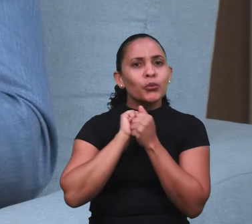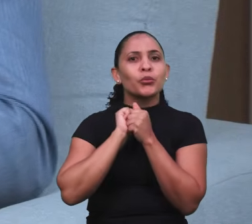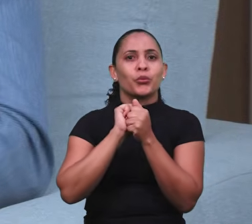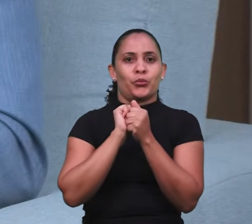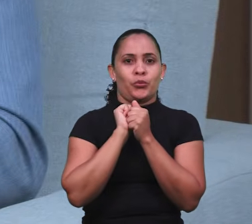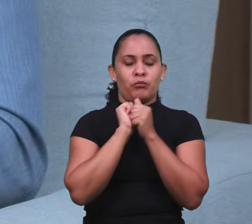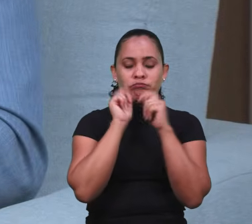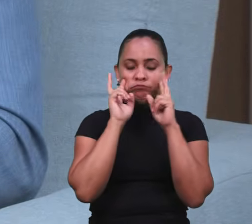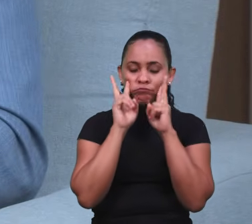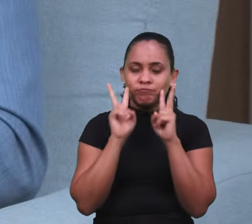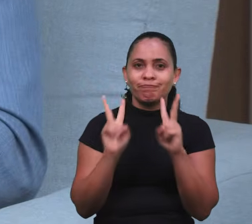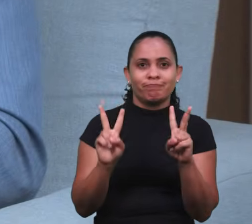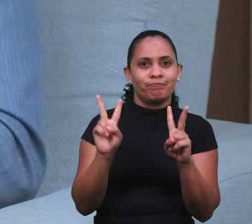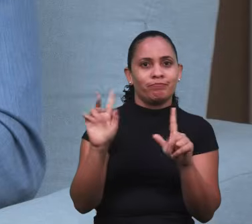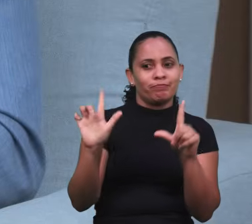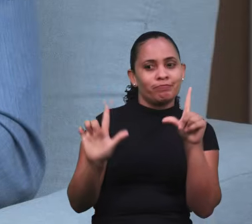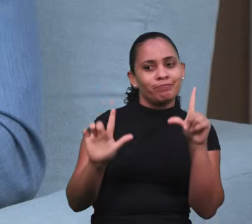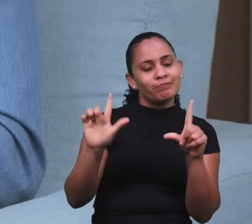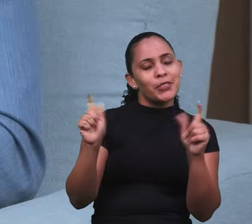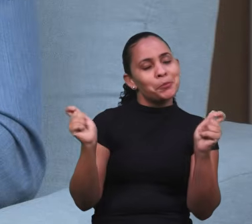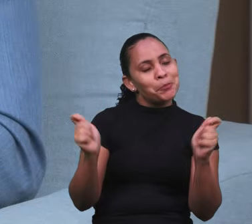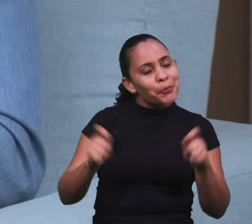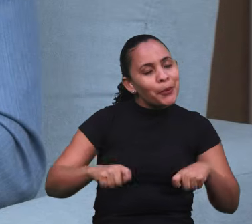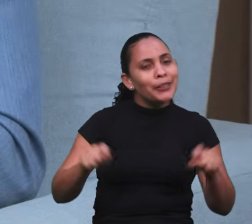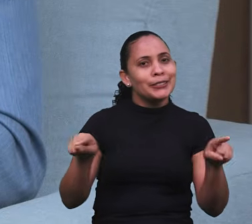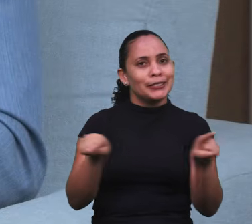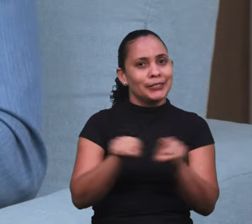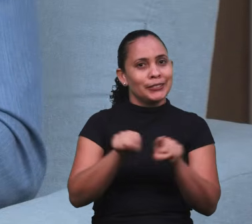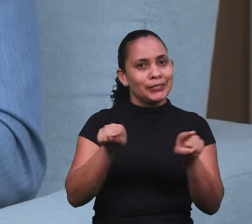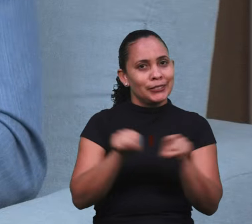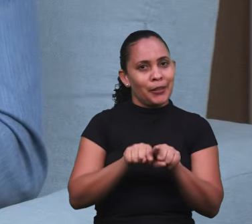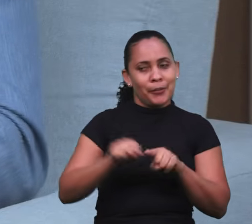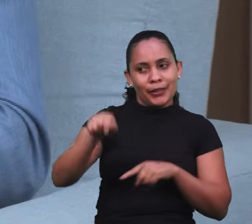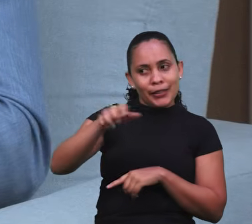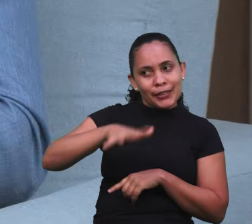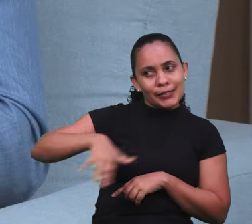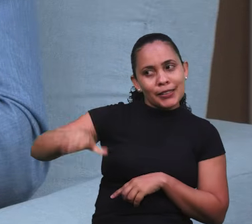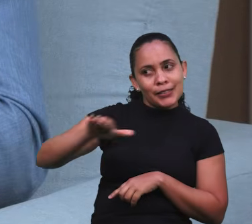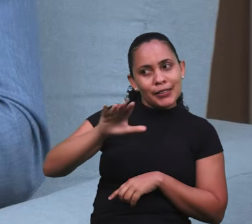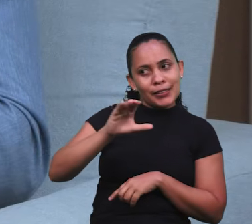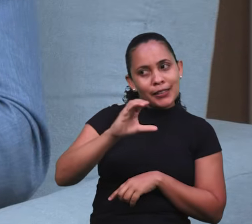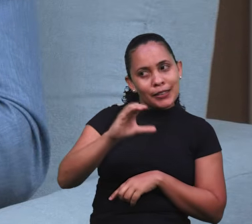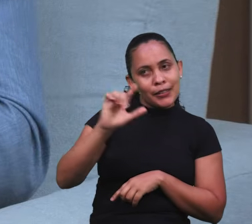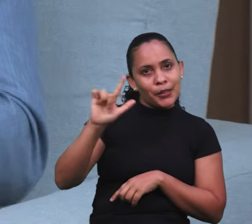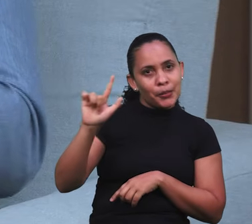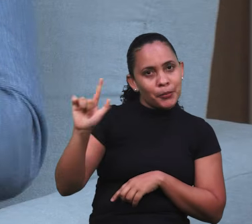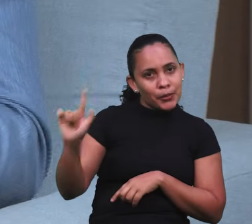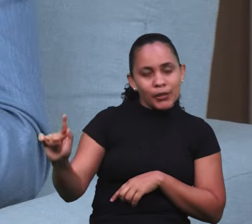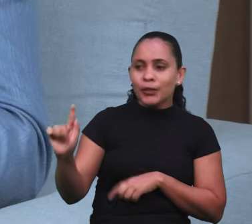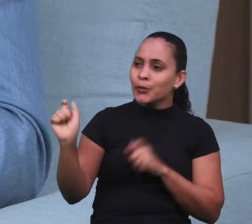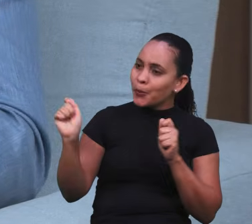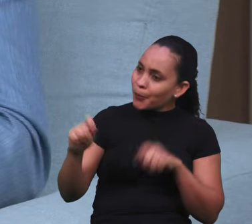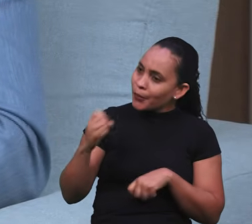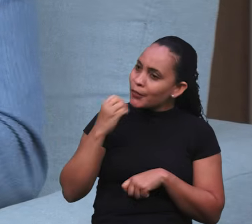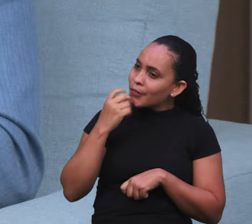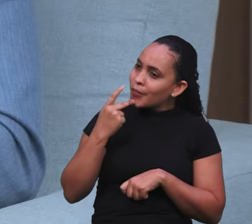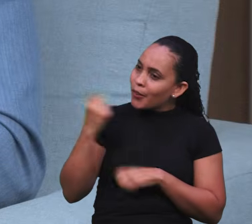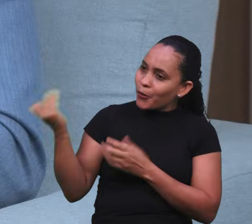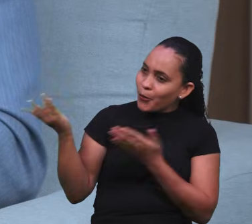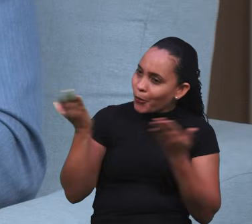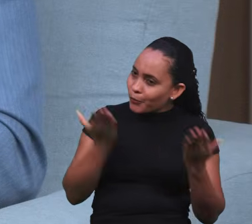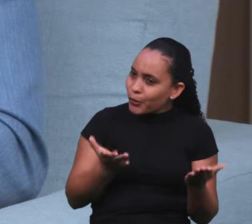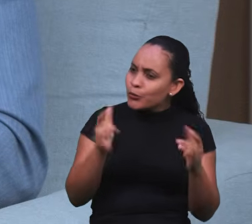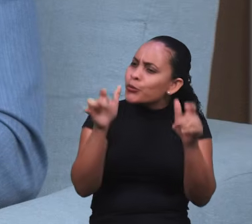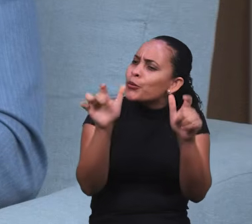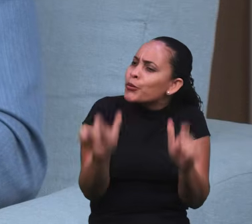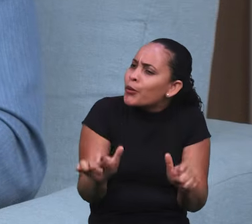muitas pessoas que participam conosco aqui, assistem este programa, pode ser que sejam moradores do bairro Campo Grande. Então